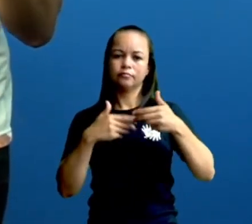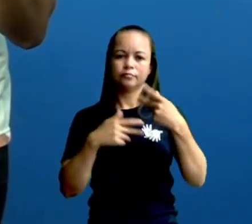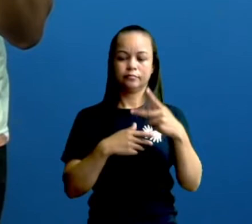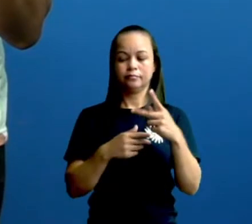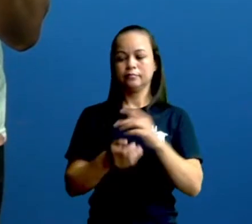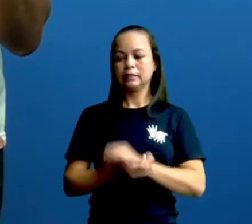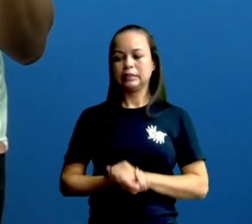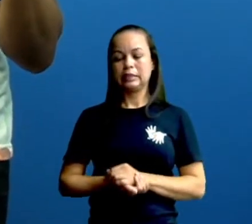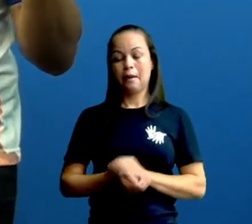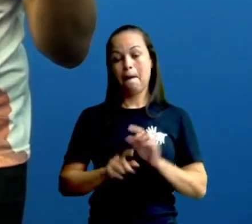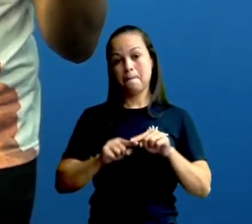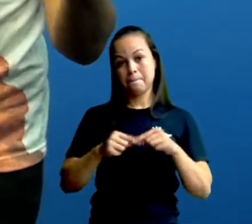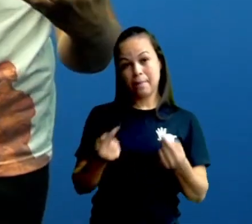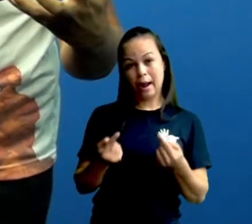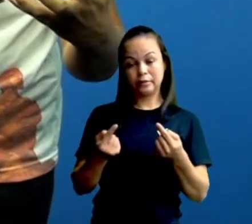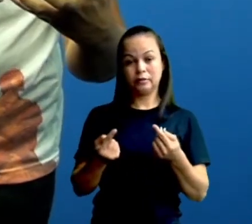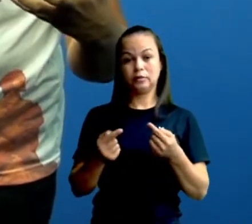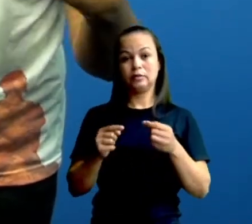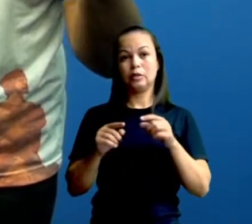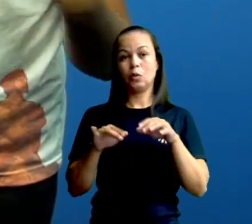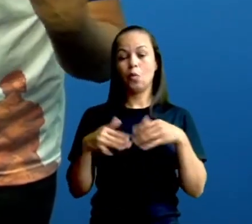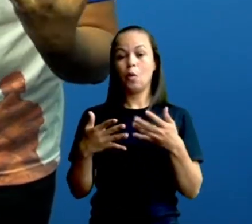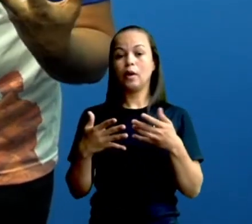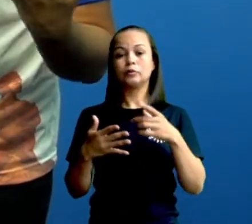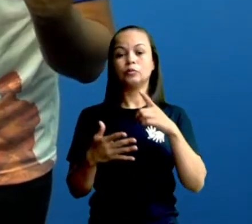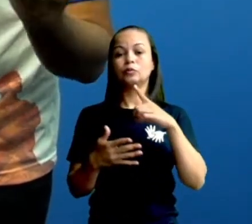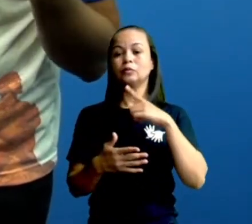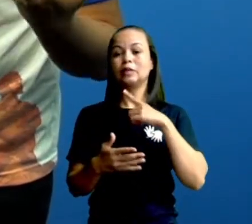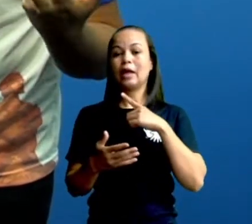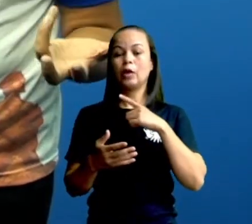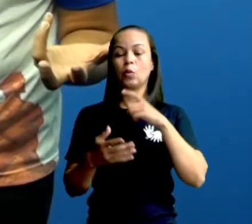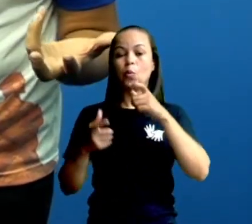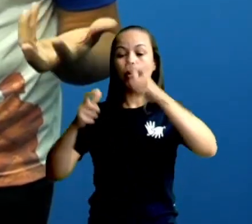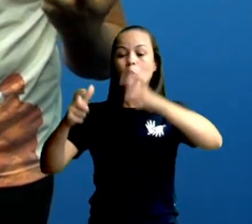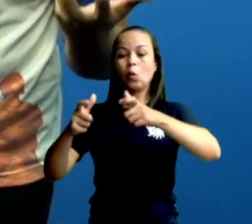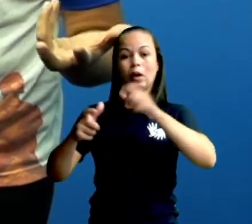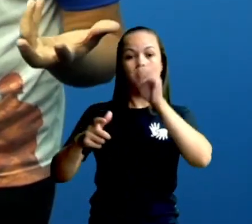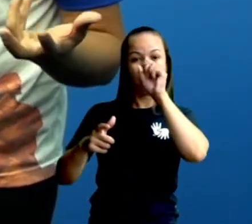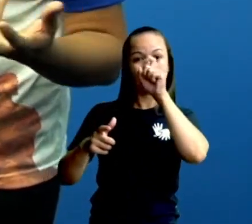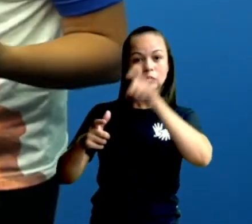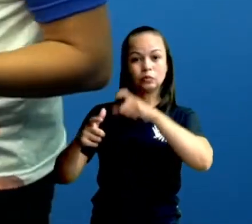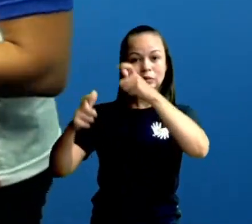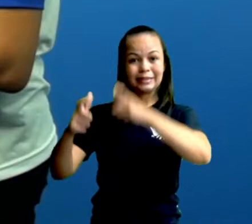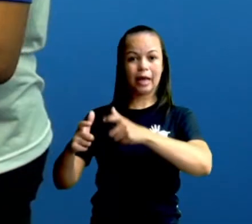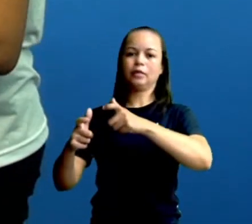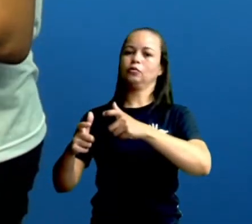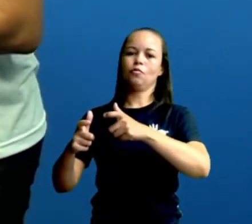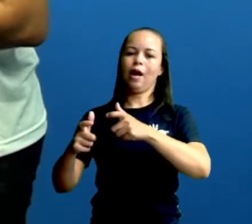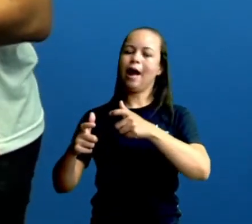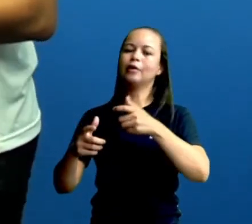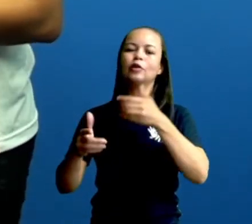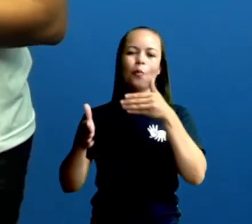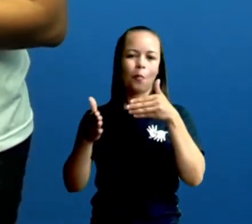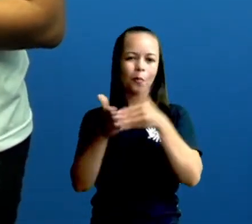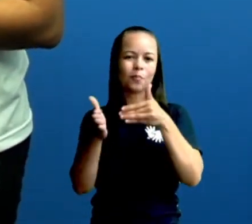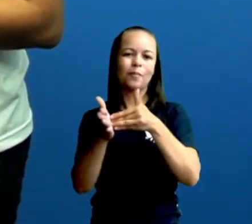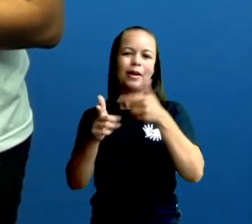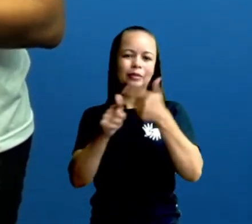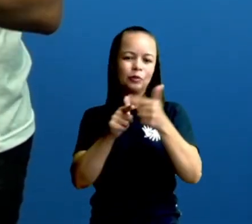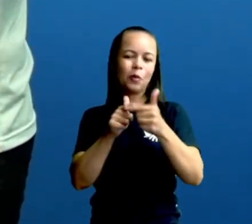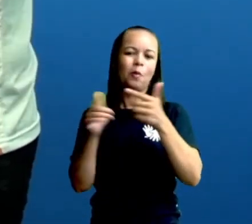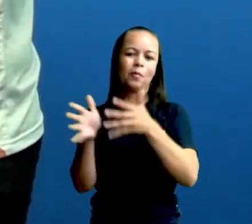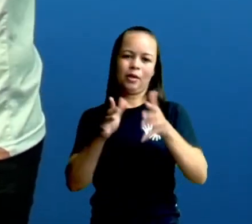material, quando eu não dou o destino correto, eu também estou impactando negativamente para a sociedade. E aqui, ó,